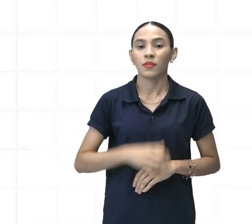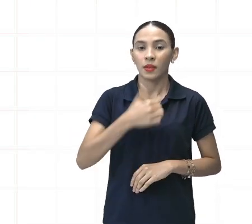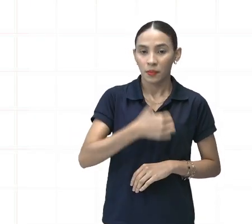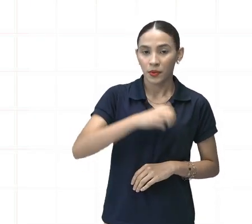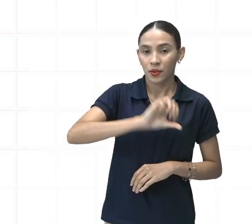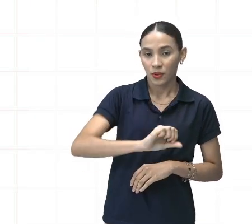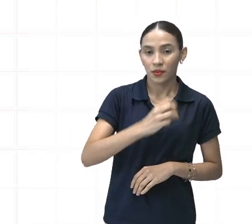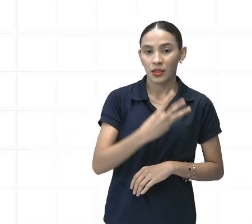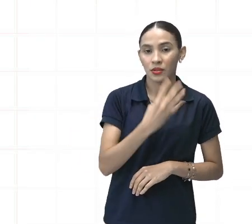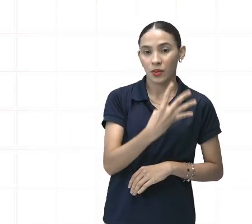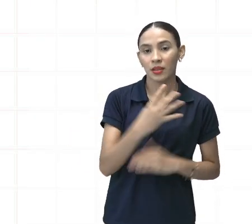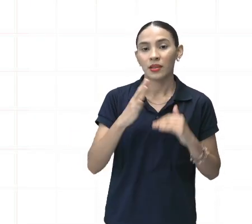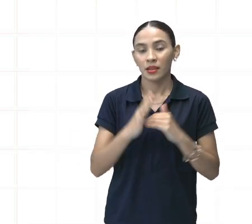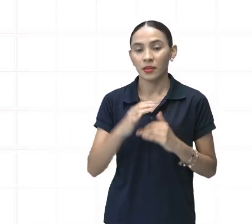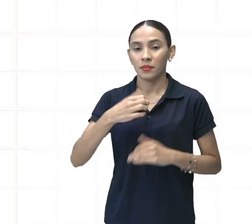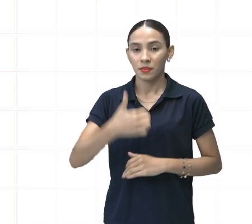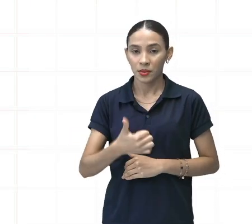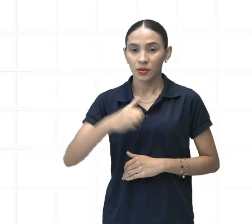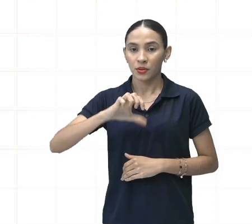1934 a